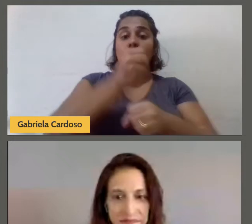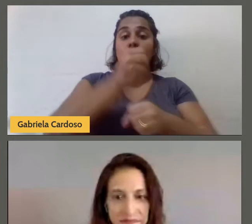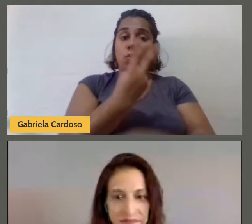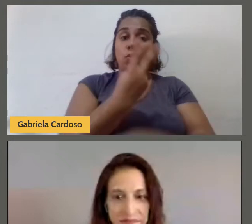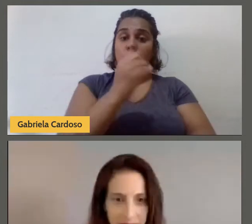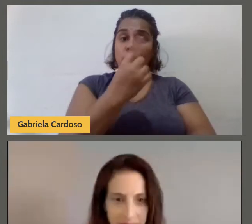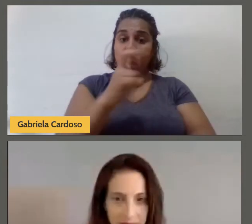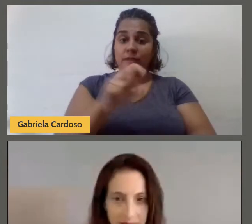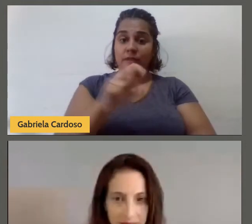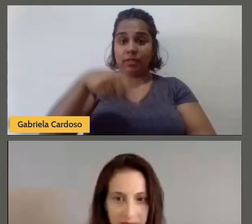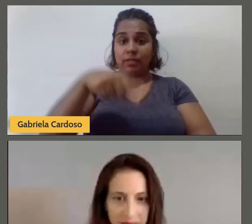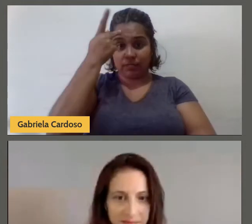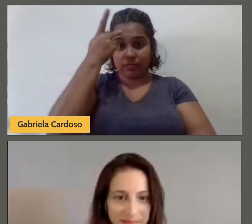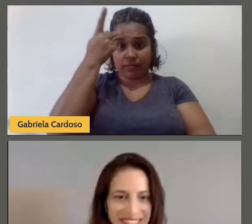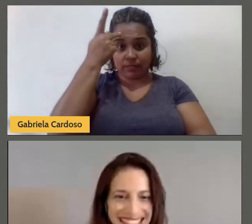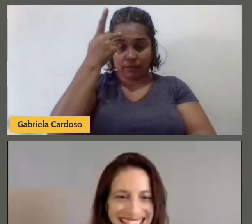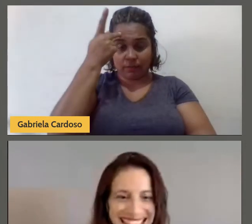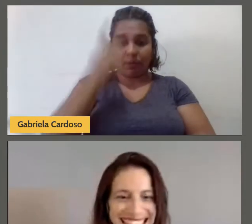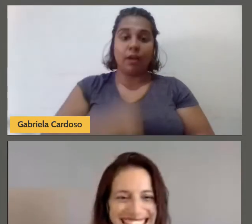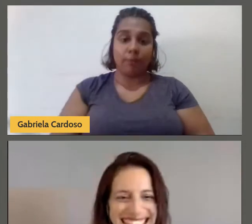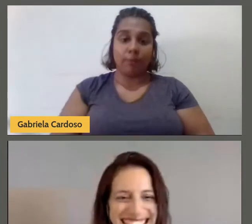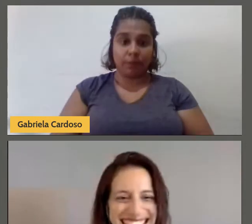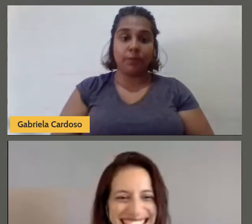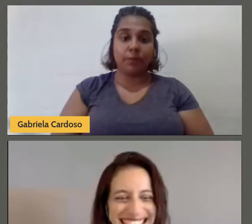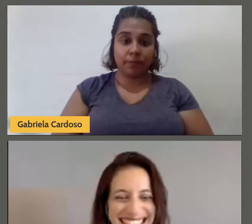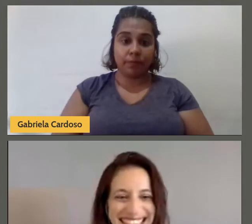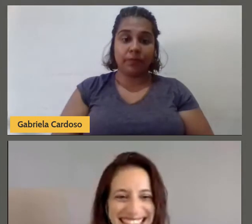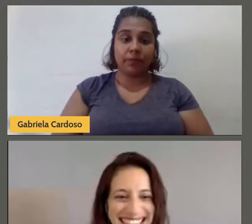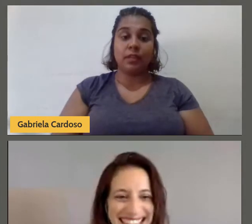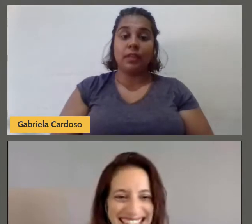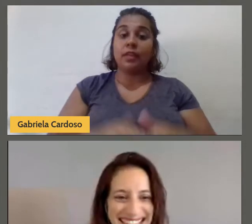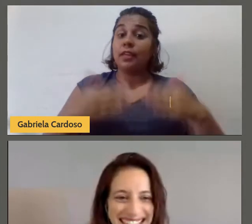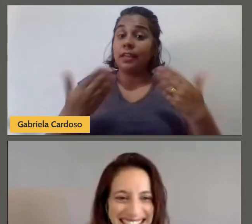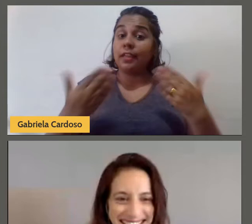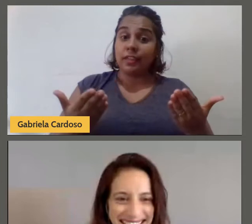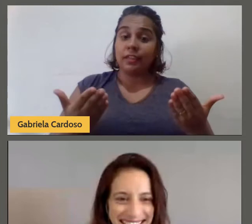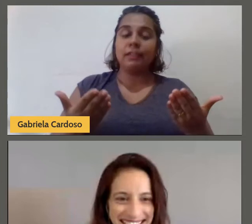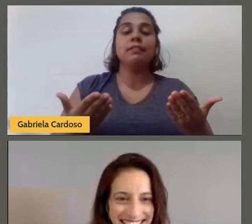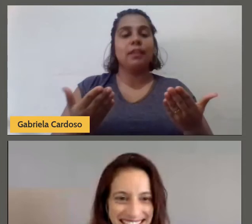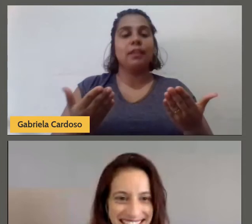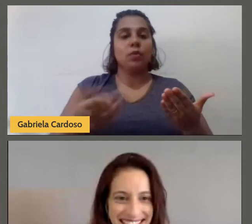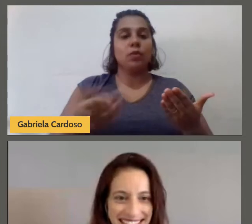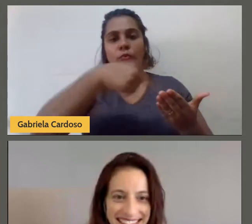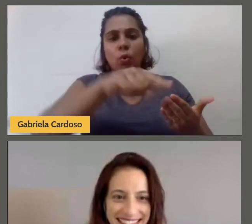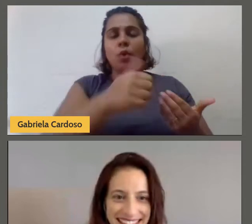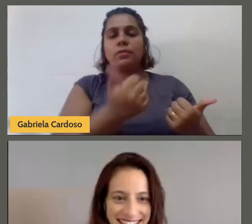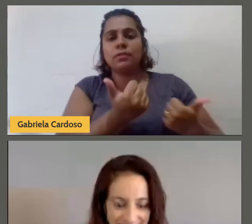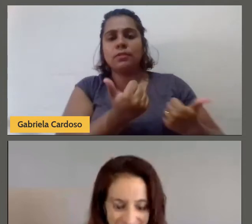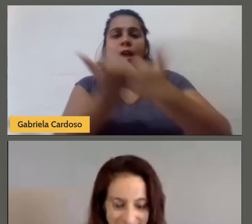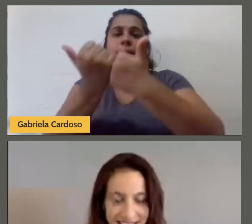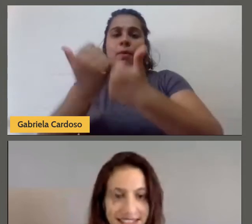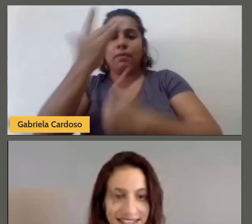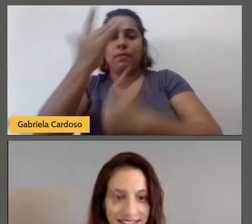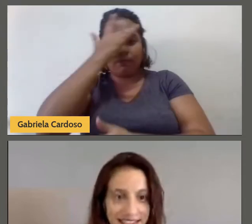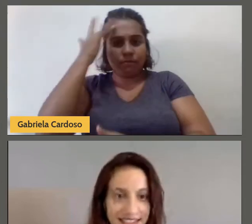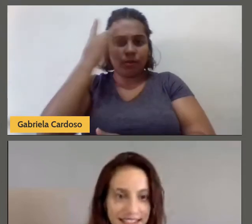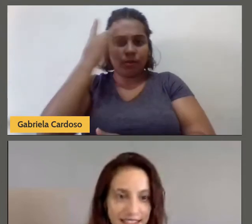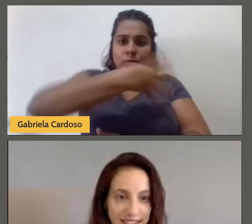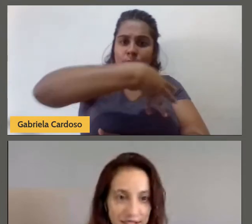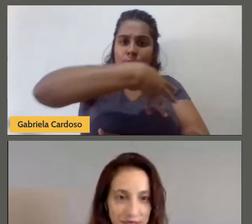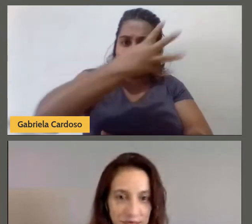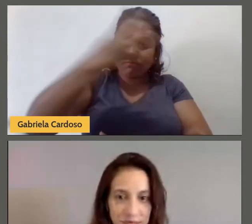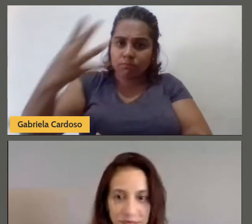aí que a Fabi falou, mas não é tão complicado assim, que nada mais é do que apoiar refugiados e imigrantes a se reintegrarem na